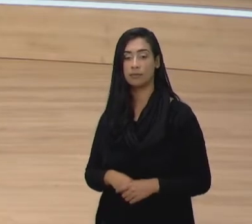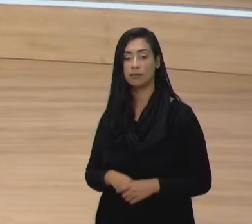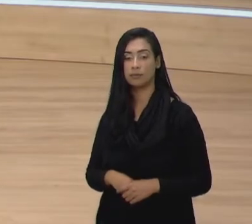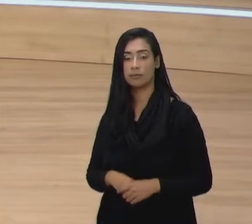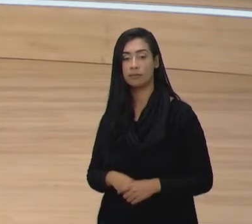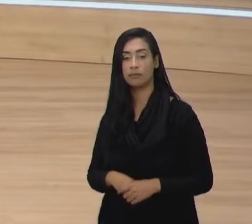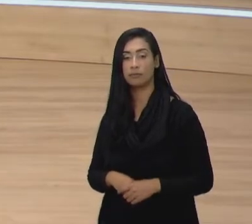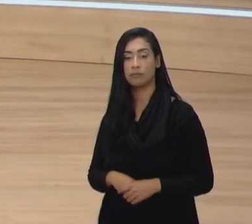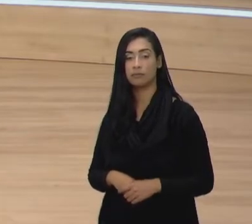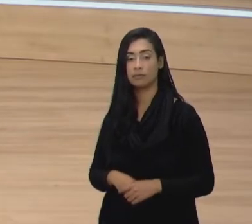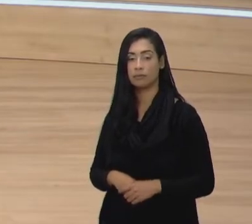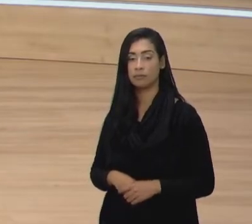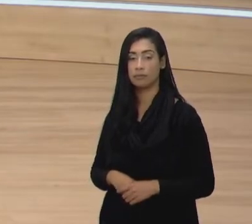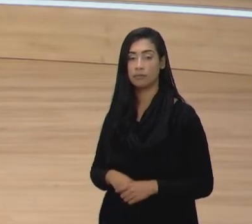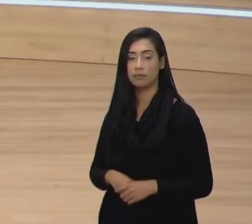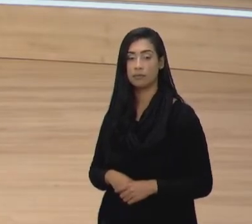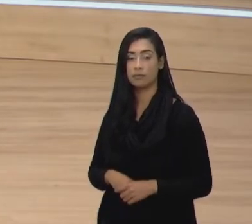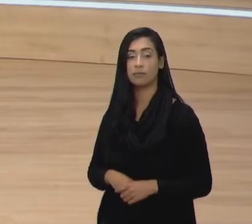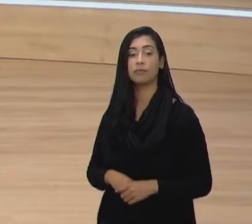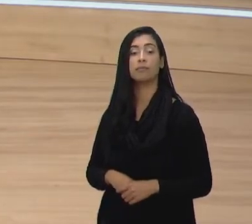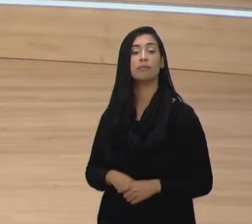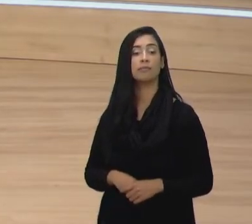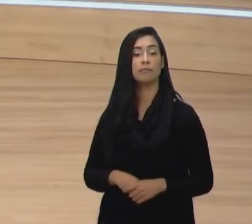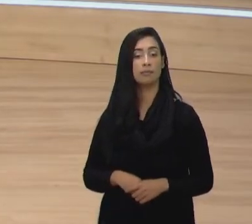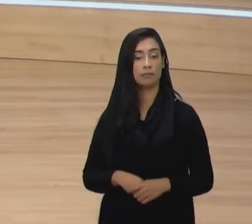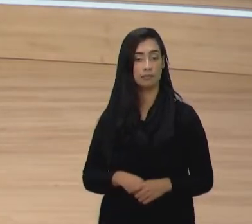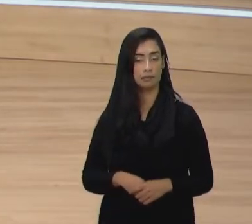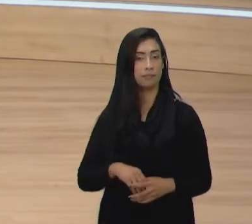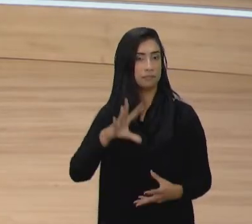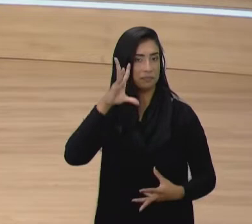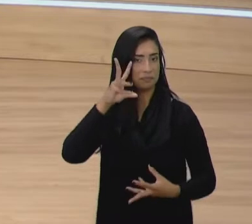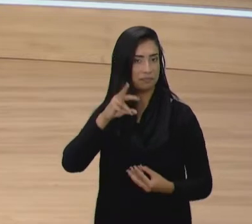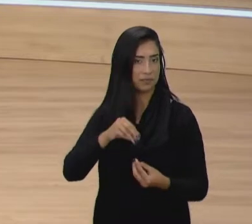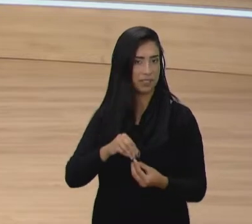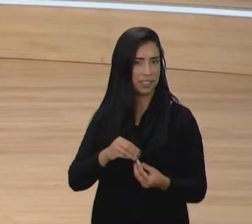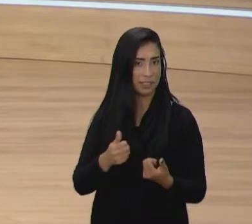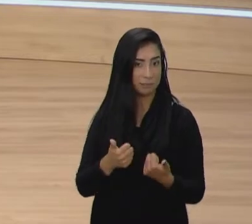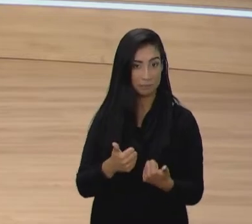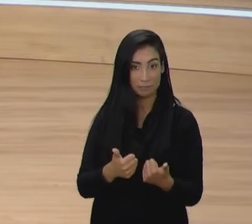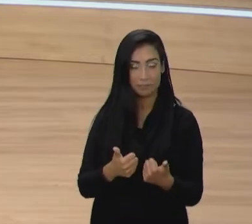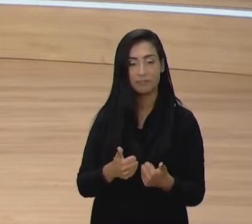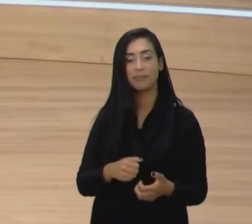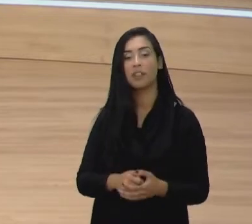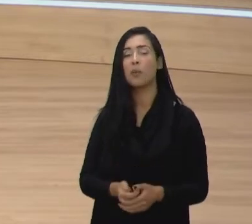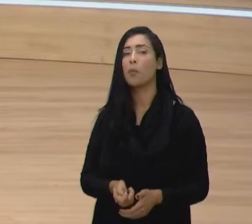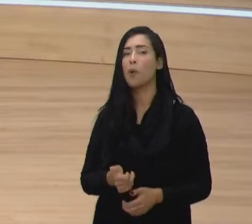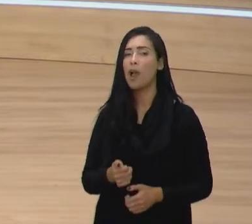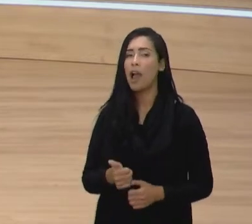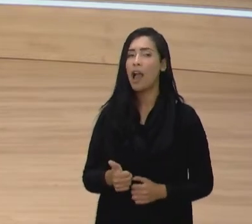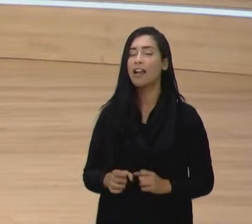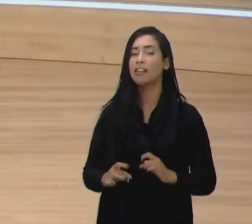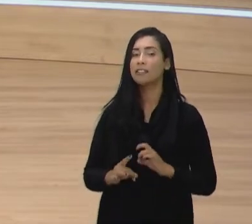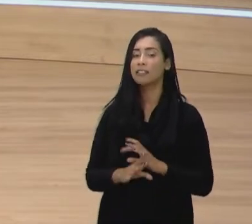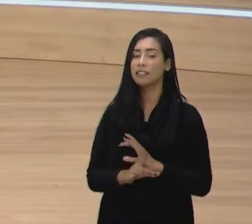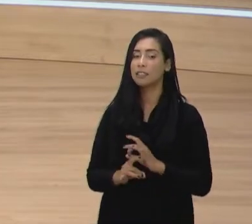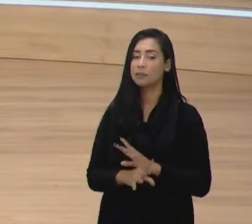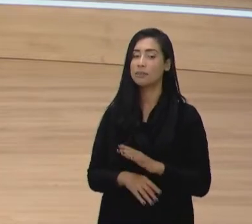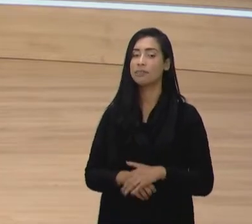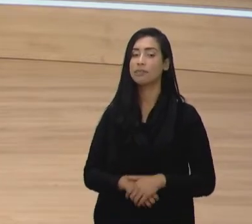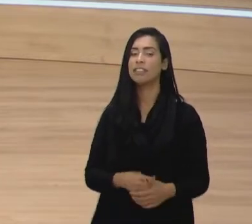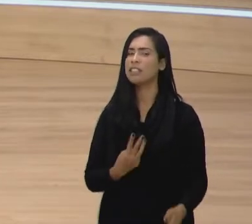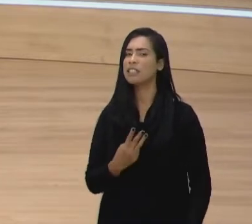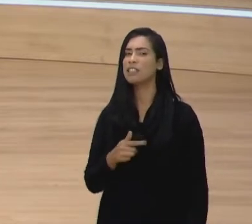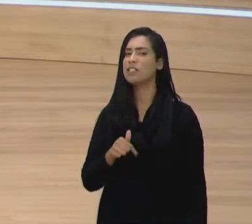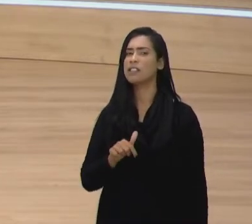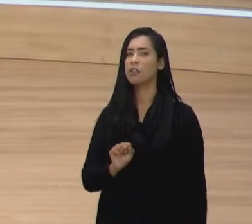Passou. E voltou para o abraço. Estamos quase chegando ao fim. Só falta mais 378 movimentos e